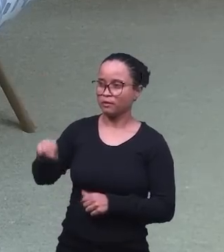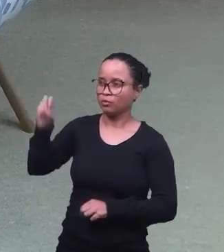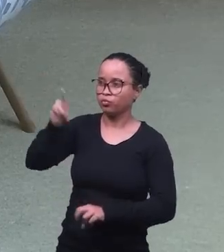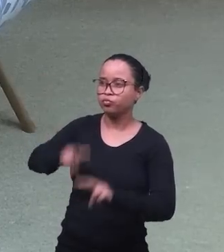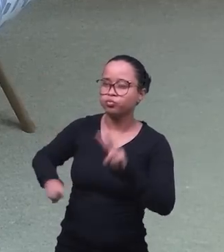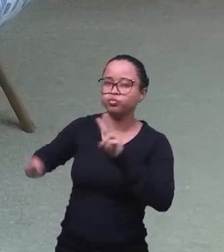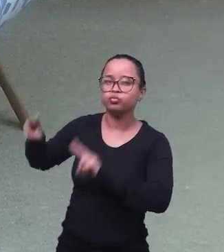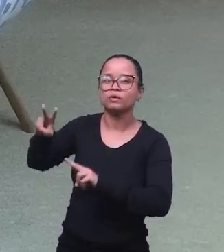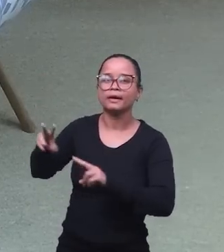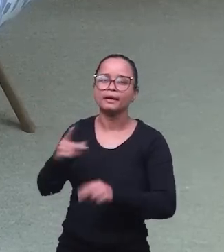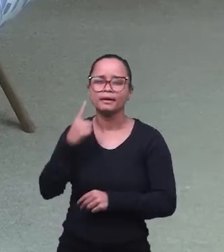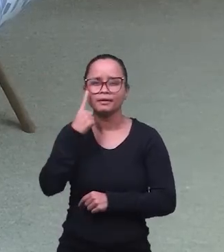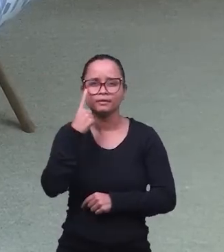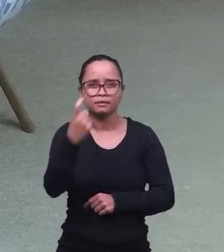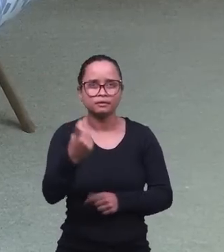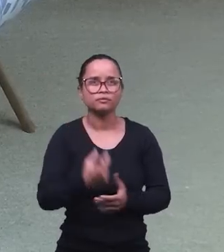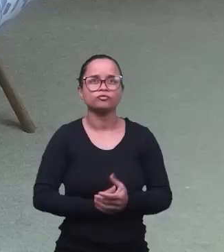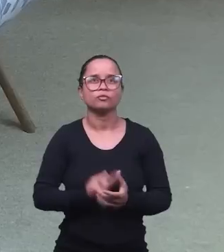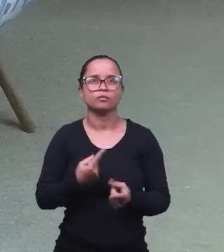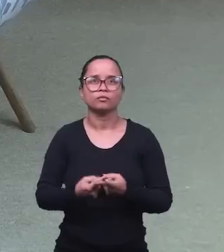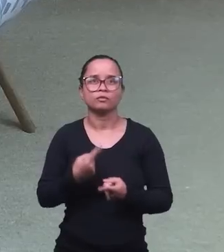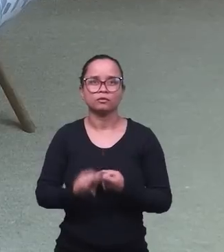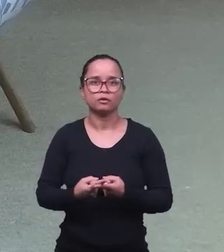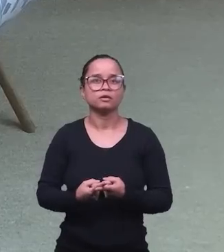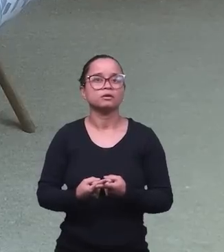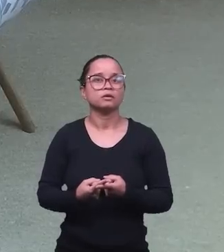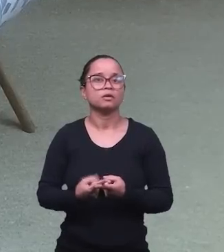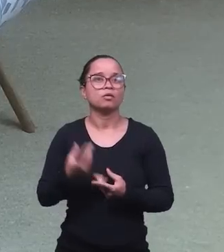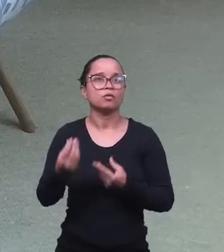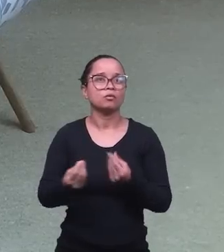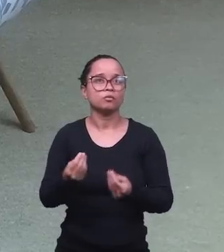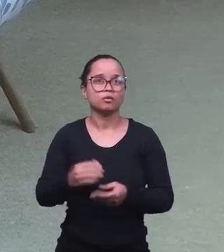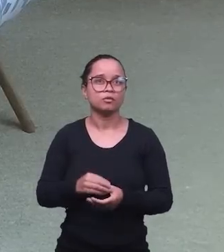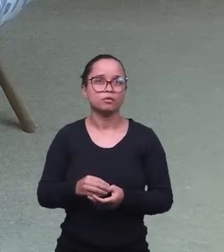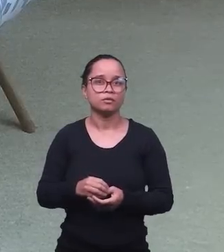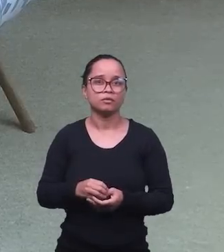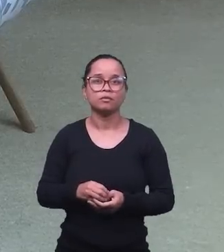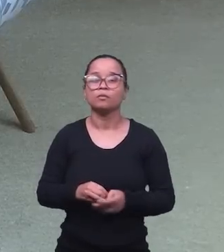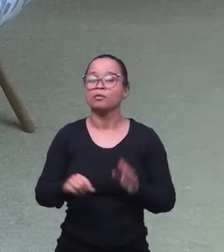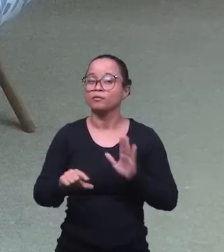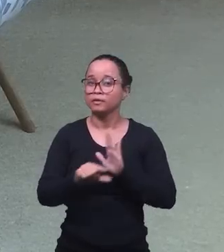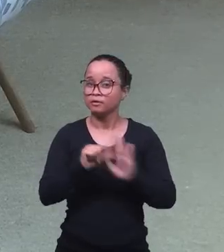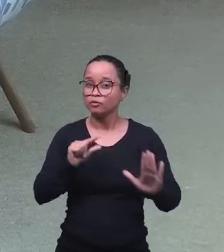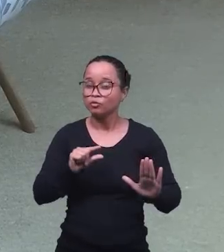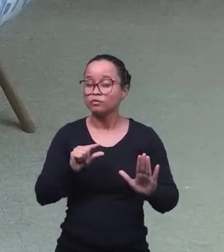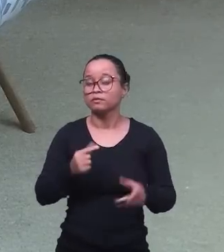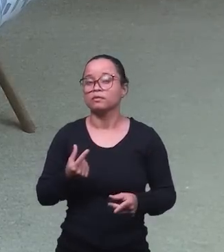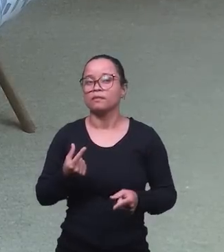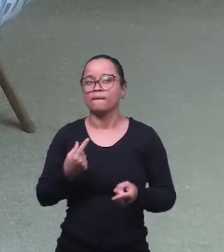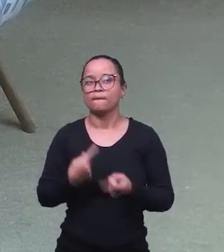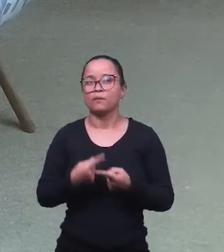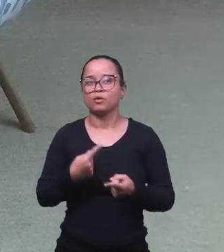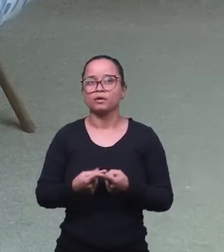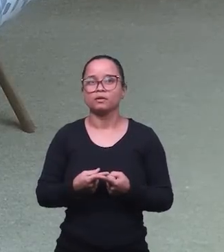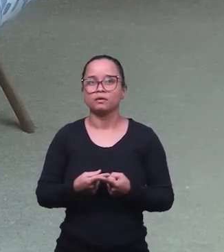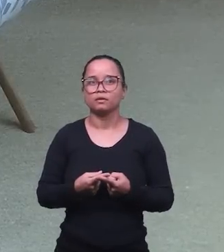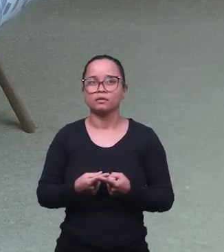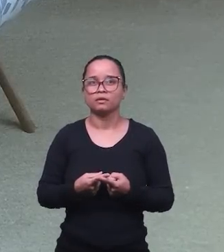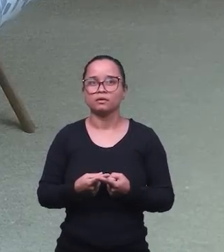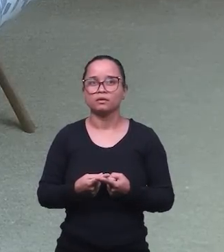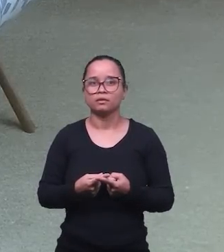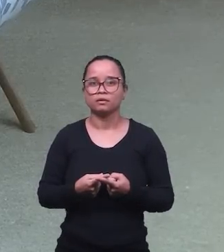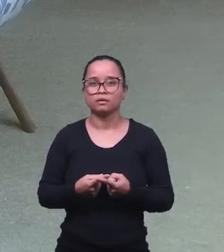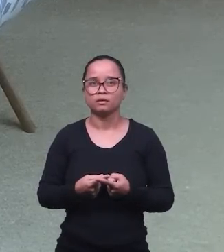tu, vento sul. É interessante uma observação a respeito dessa expressão, desse versículo, a forma, né, em que é